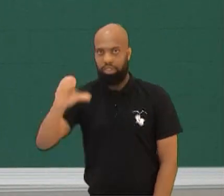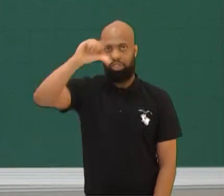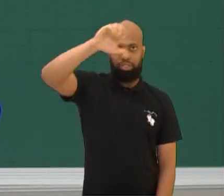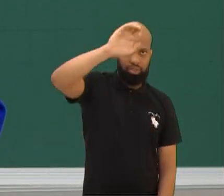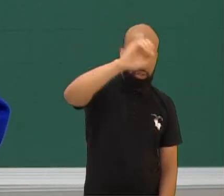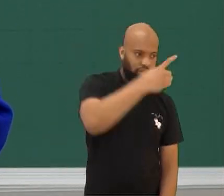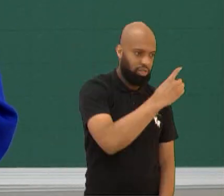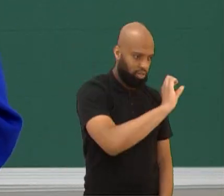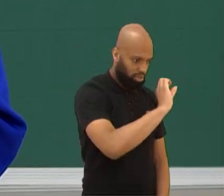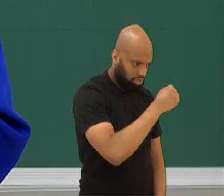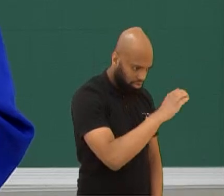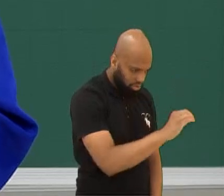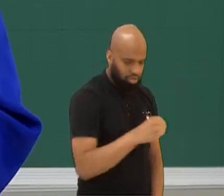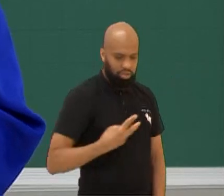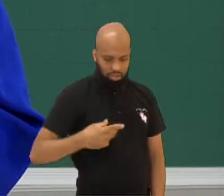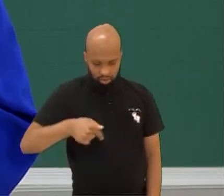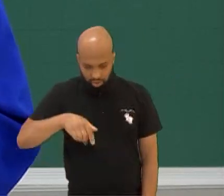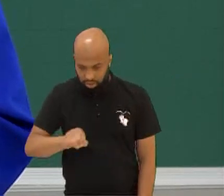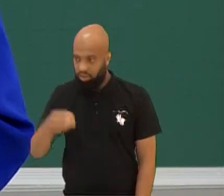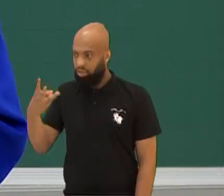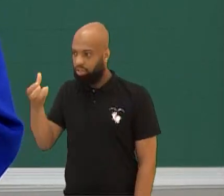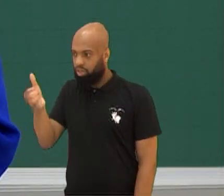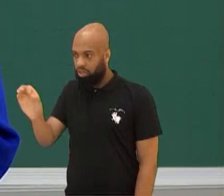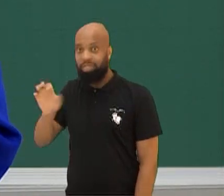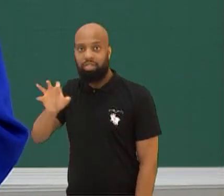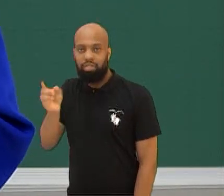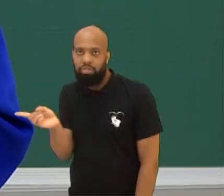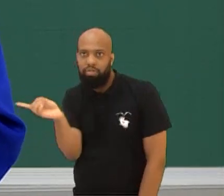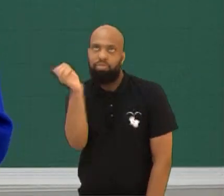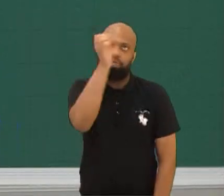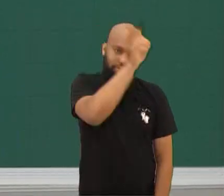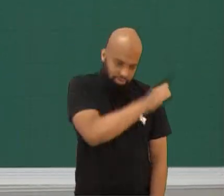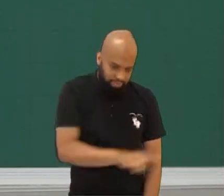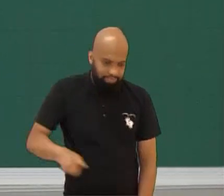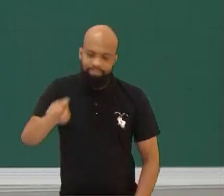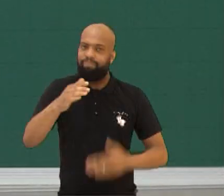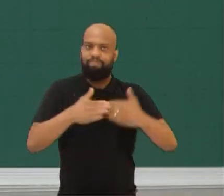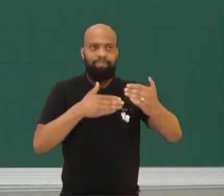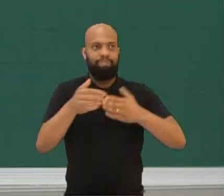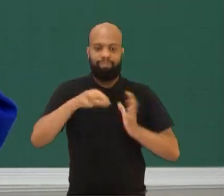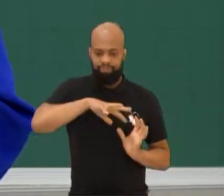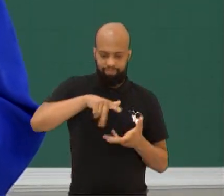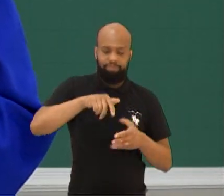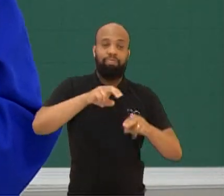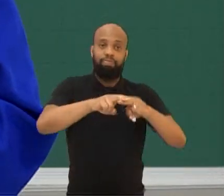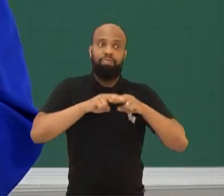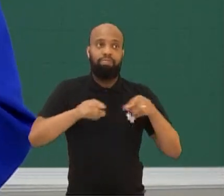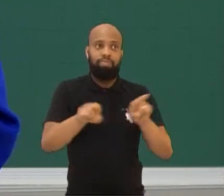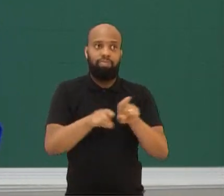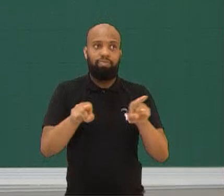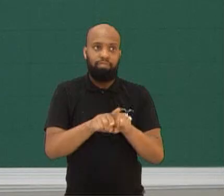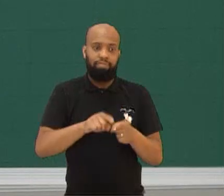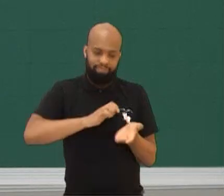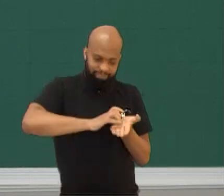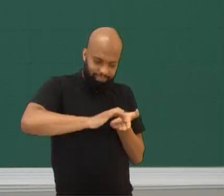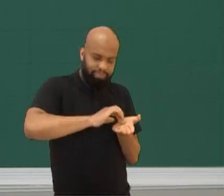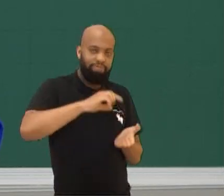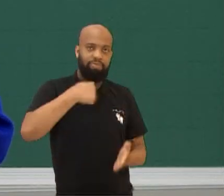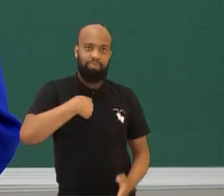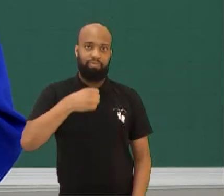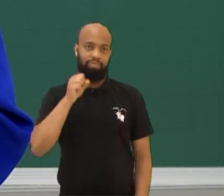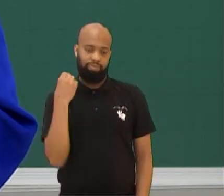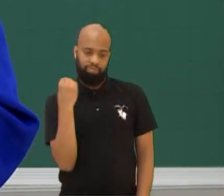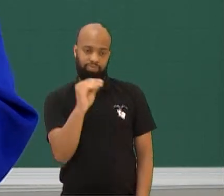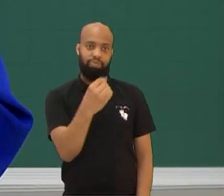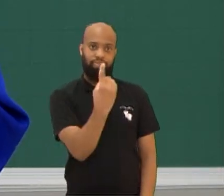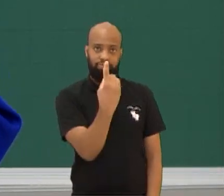nossa convenção foi assim. Então, em qualquer lugar que você vai, qualquer parte do mundo, se você clica, por isso que as calculadoras, se eu digito aqui seno de